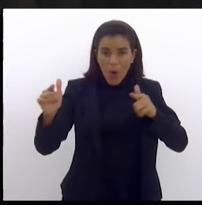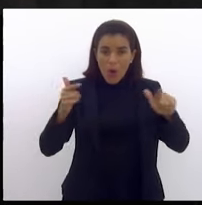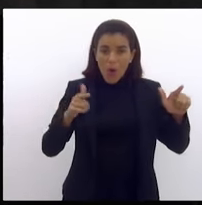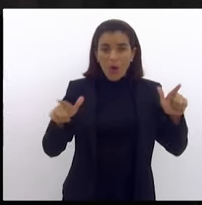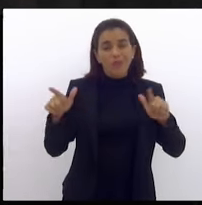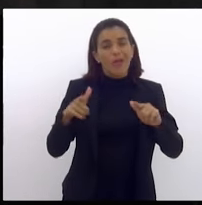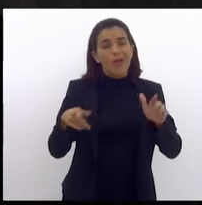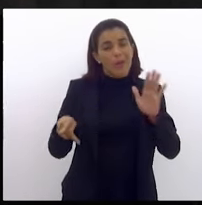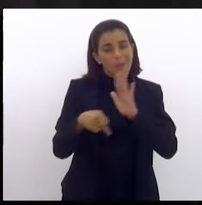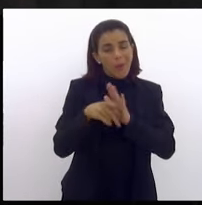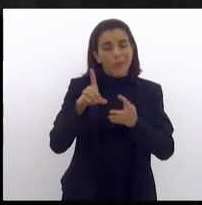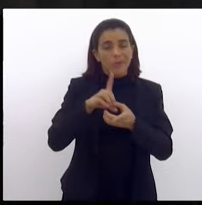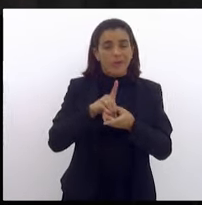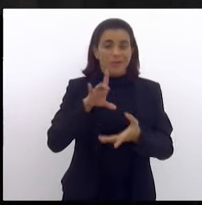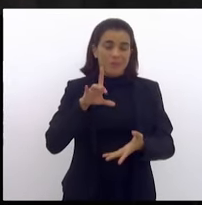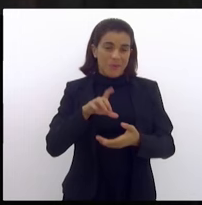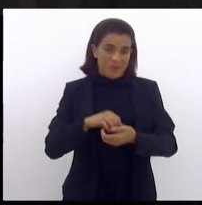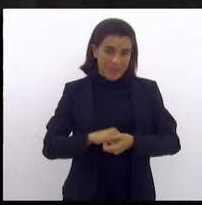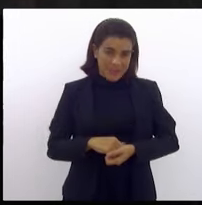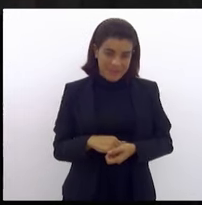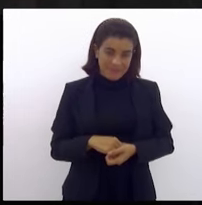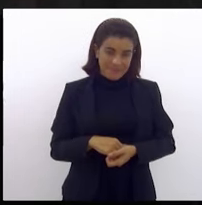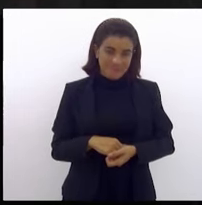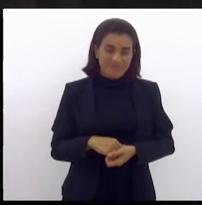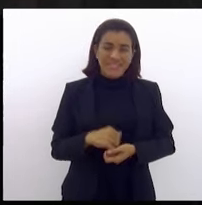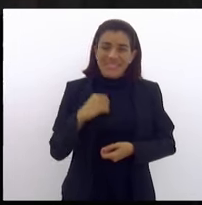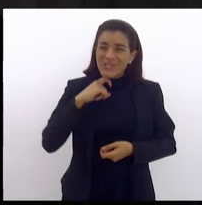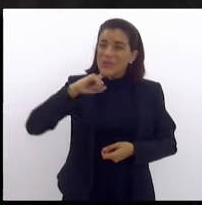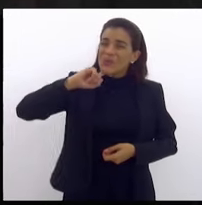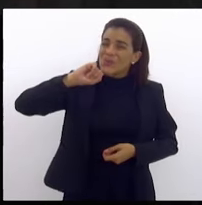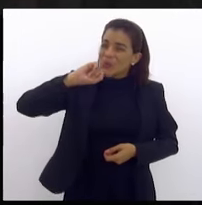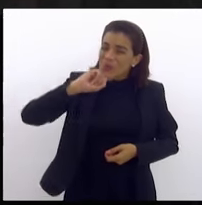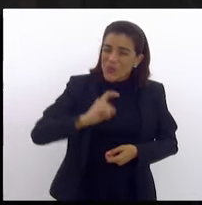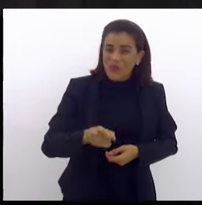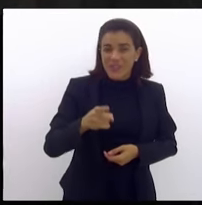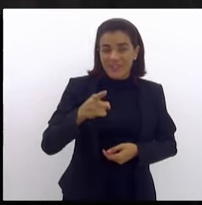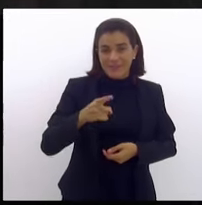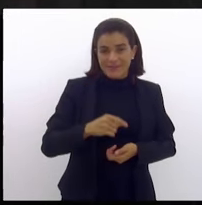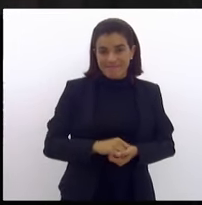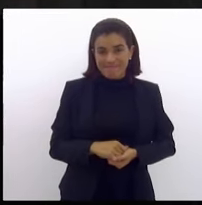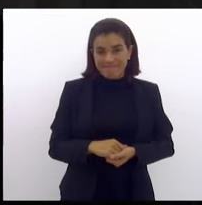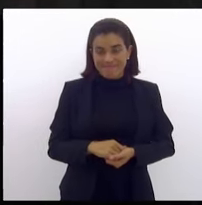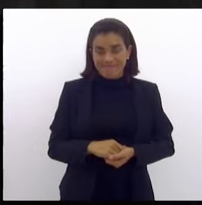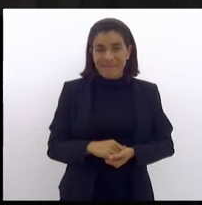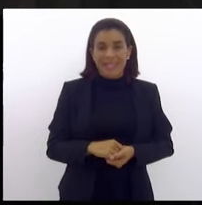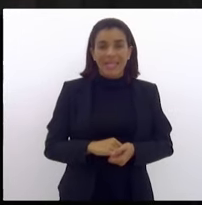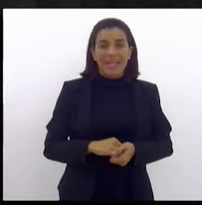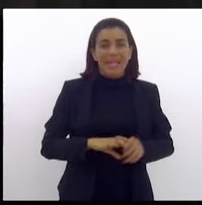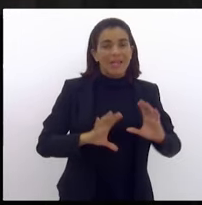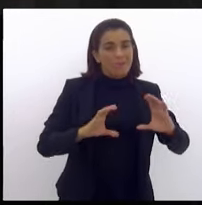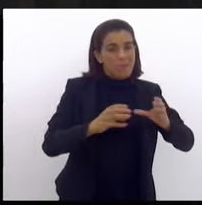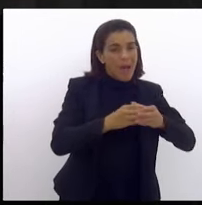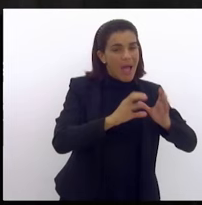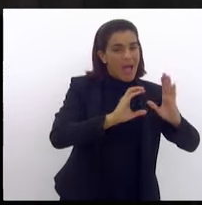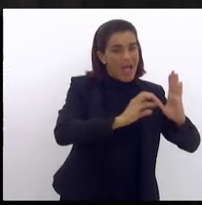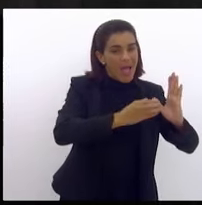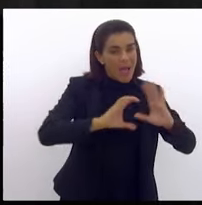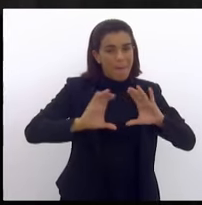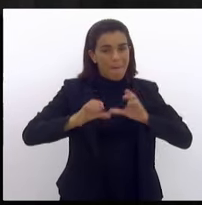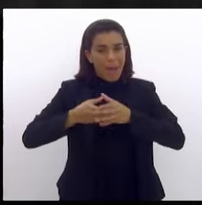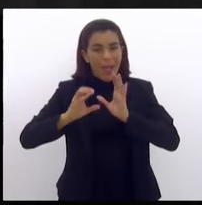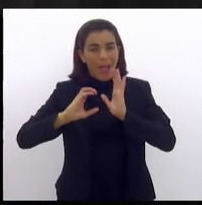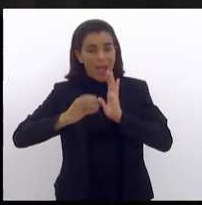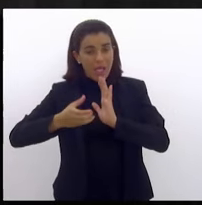é da democracia. E eu duvido que nas bancadas haja uma